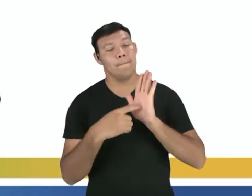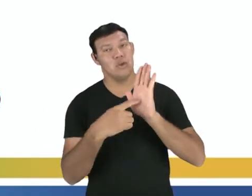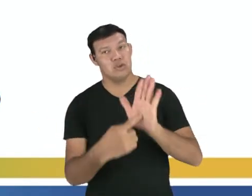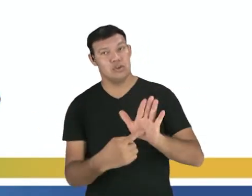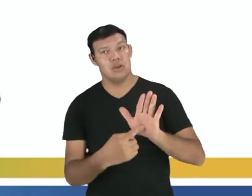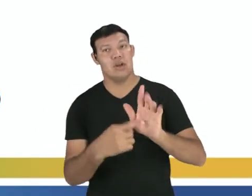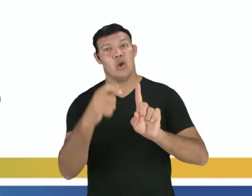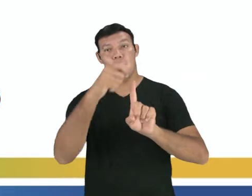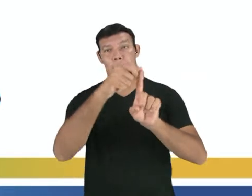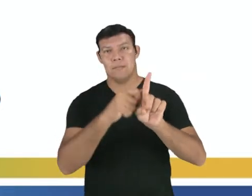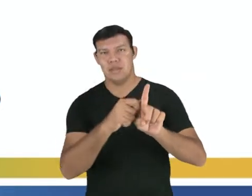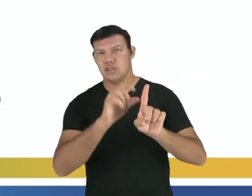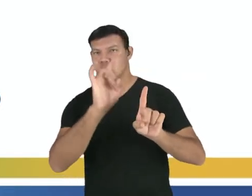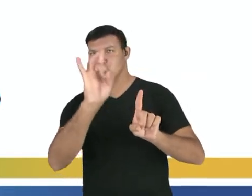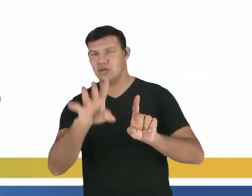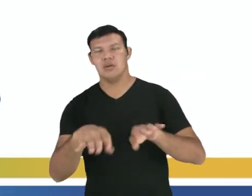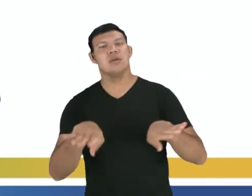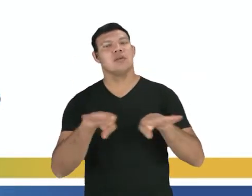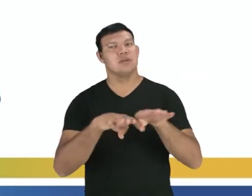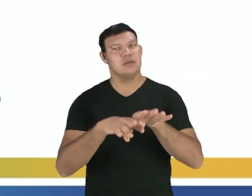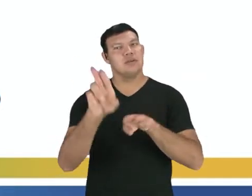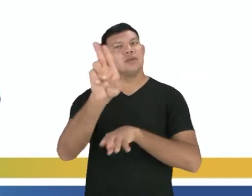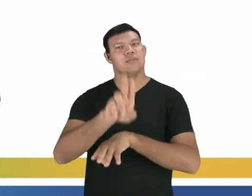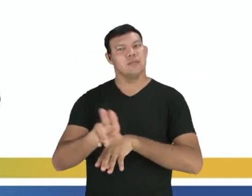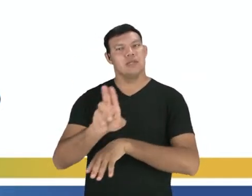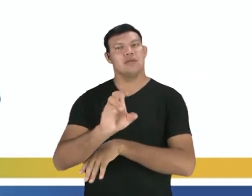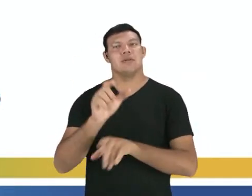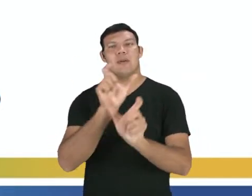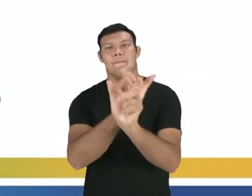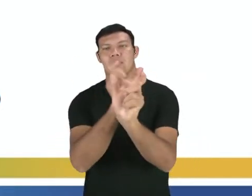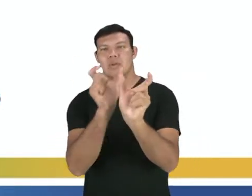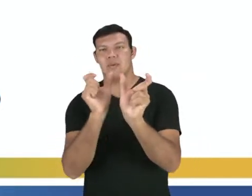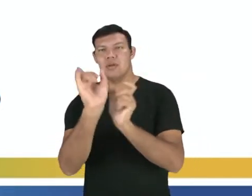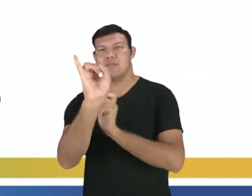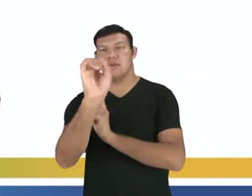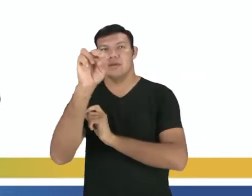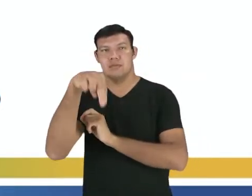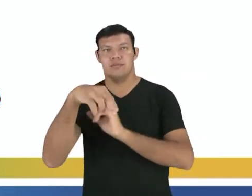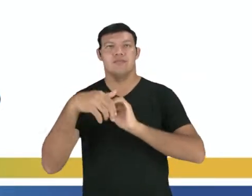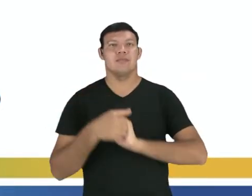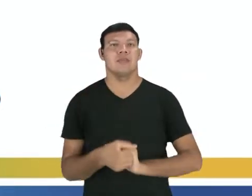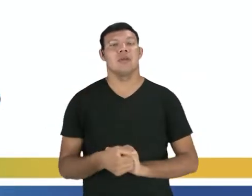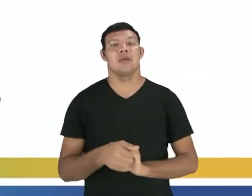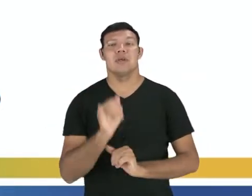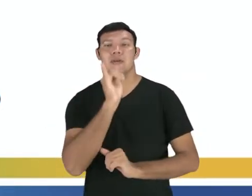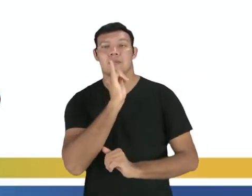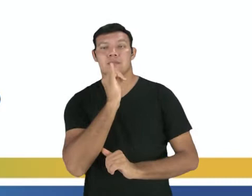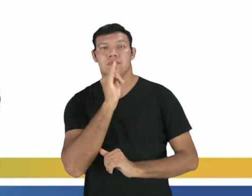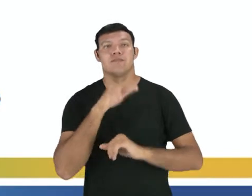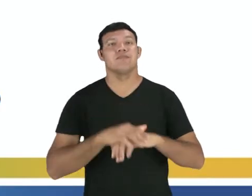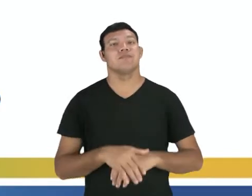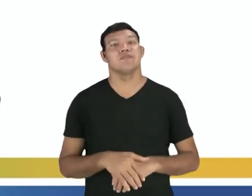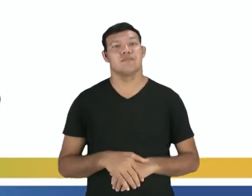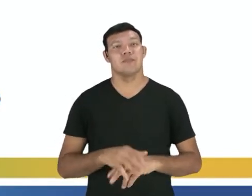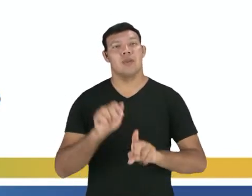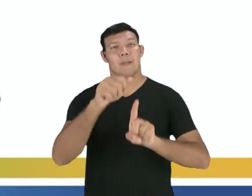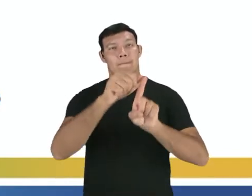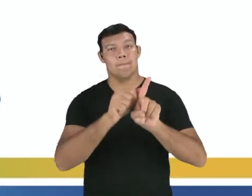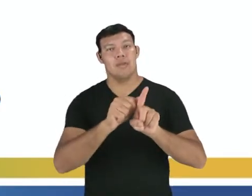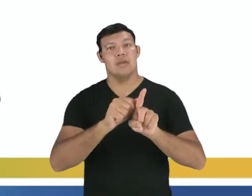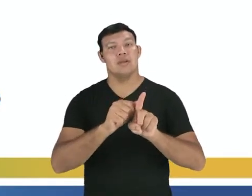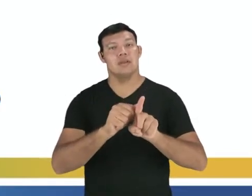sem mencionar o ano também vou subindo em um dia um em junho respeito desenho de um aniversário